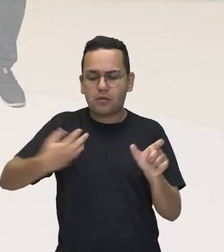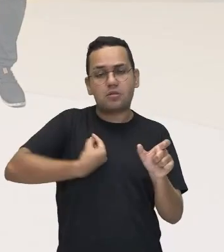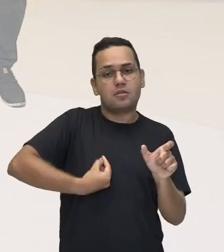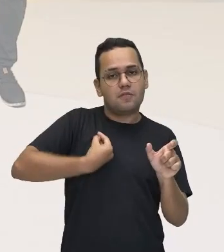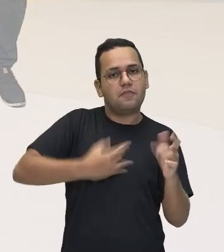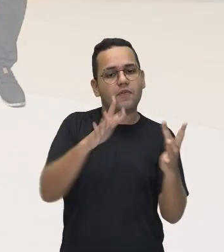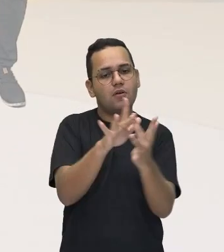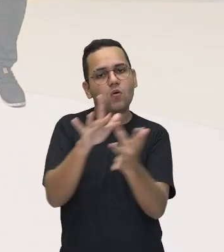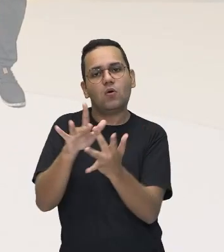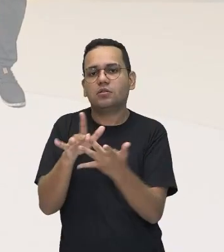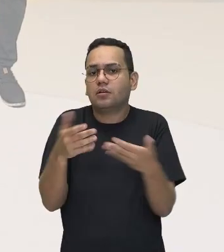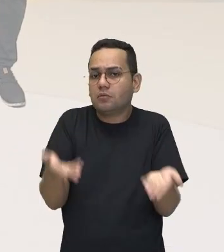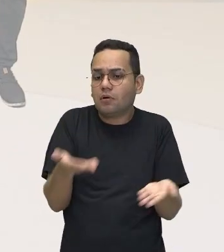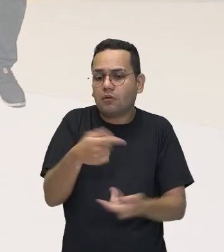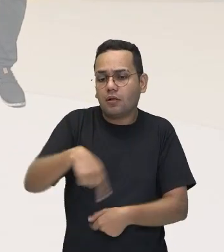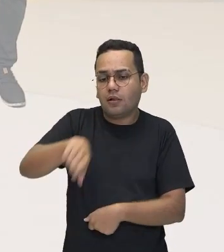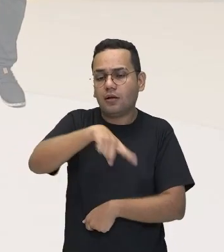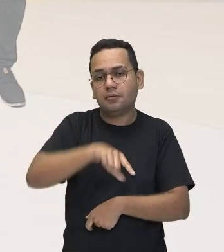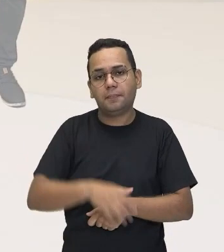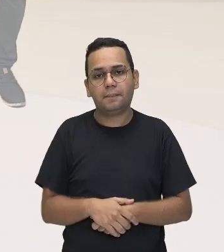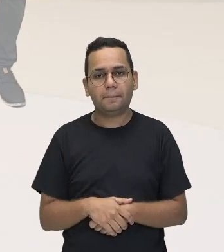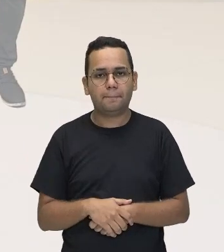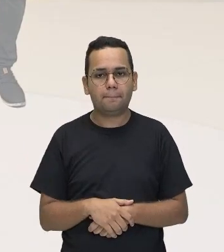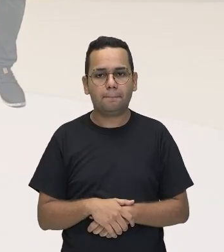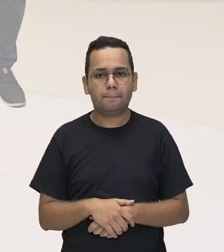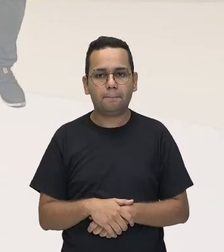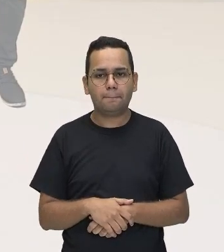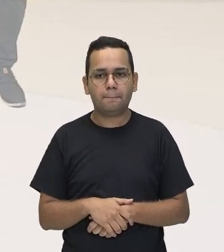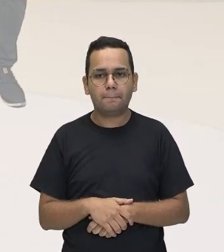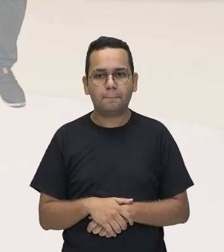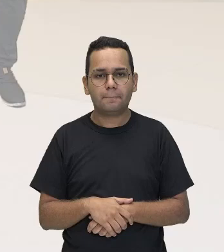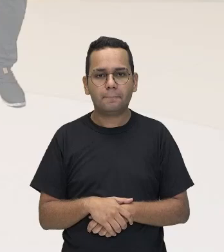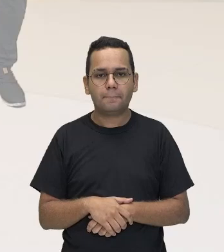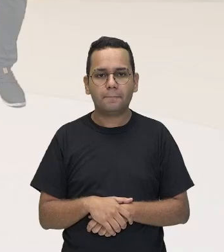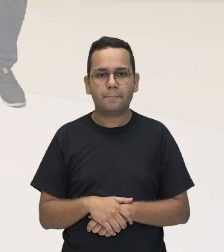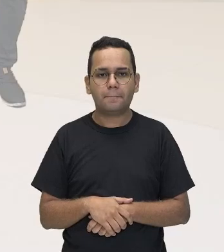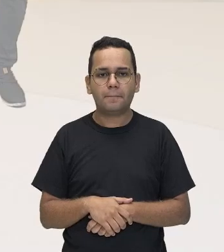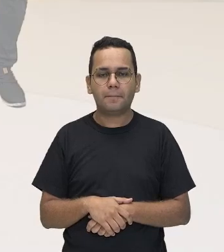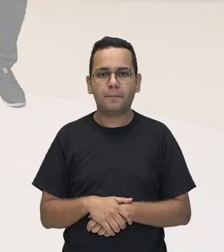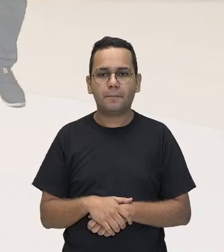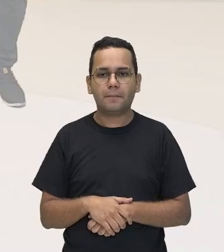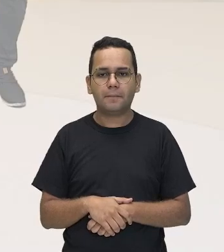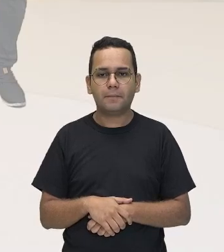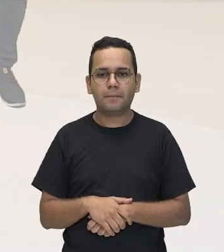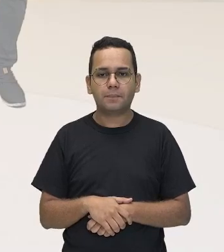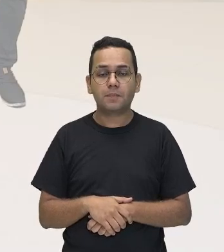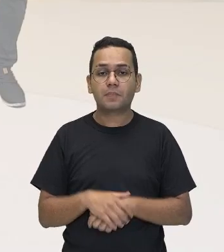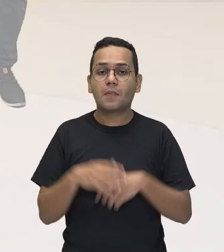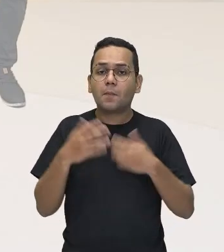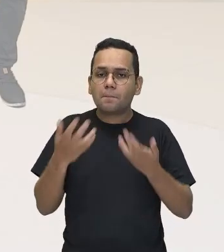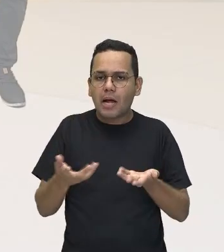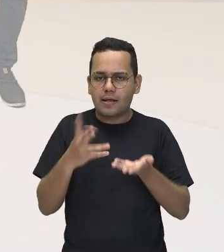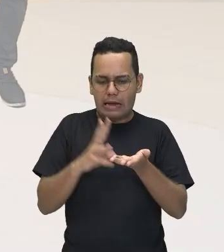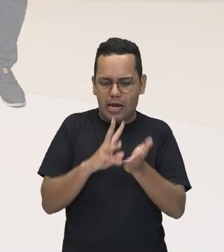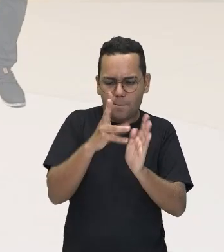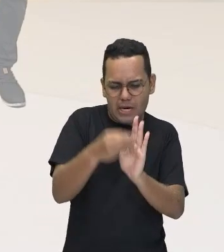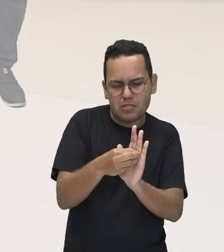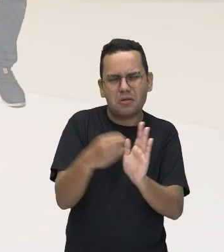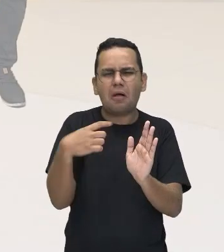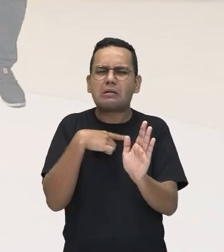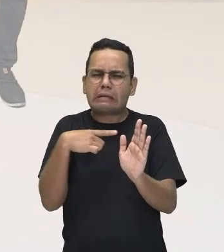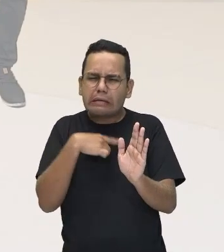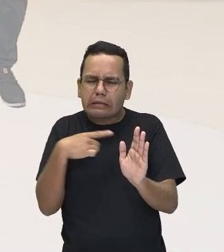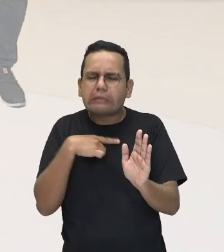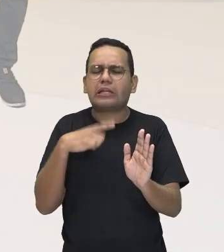essas populações, professor Emerson? Exatamente, professor, porque a Amazônia ela é ocupada, sofreu ali um processo de ocupação